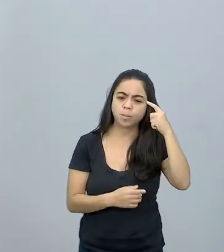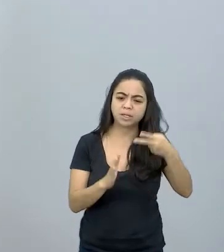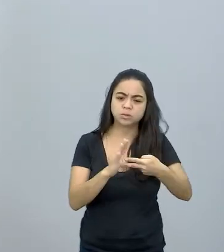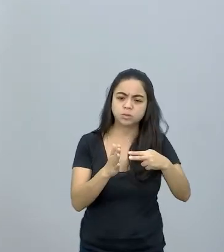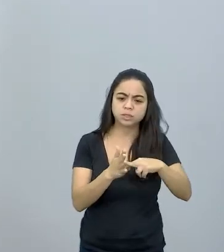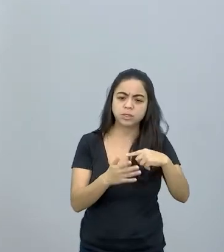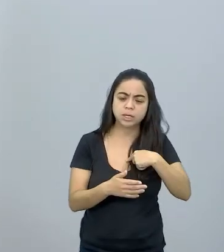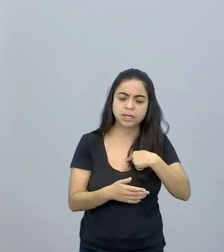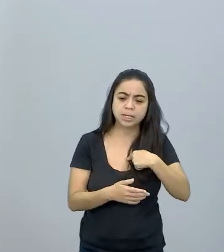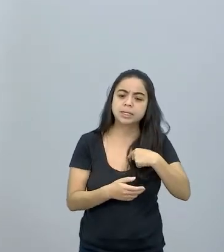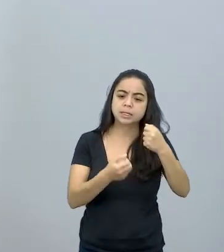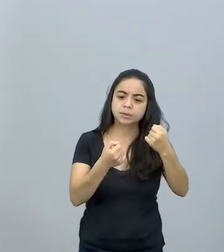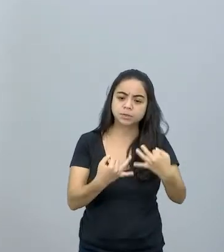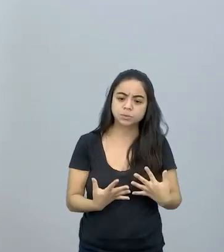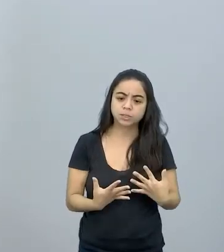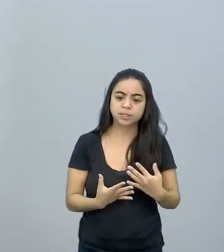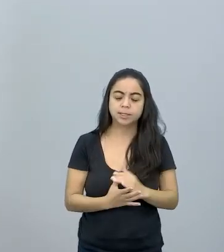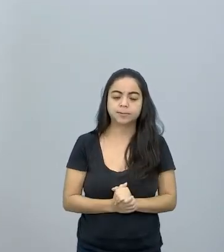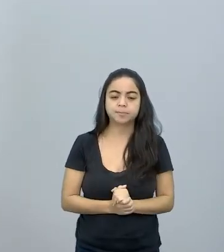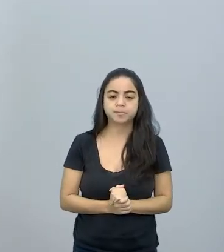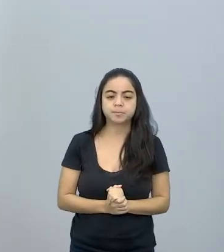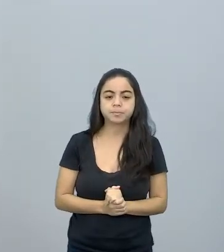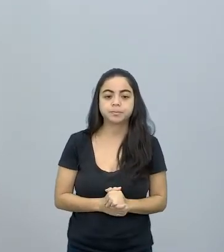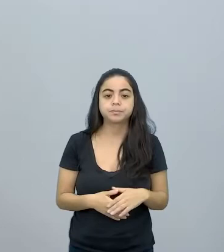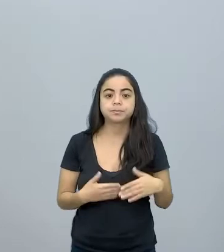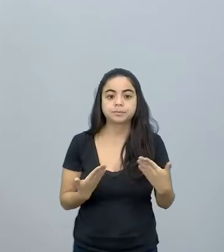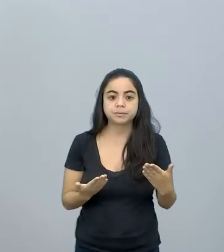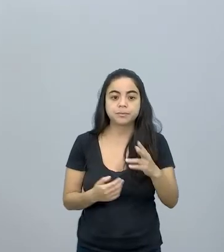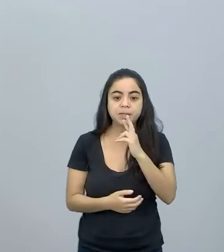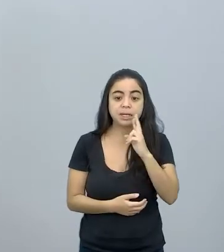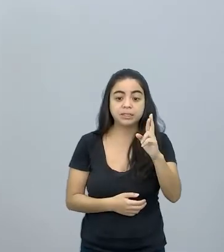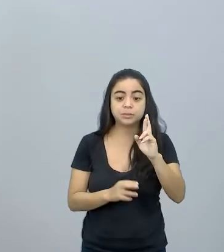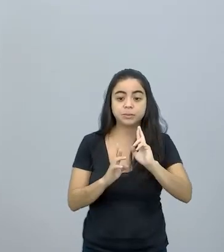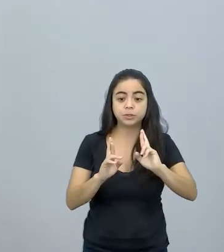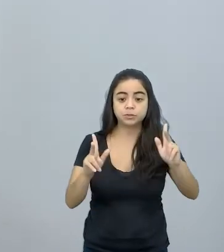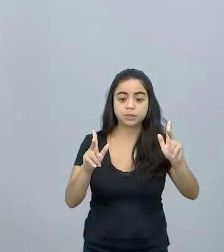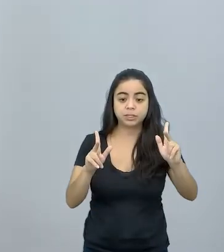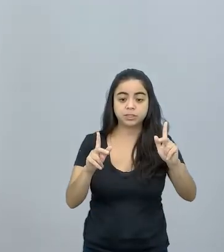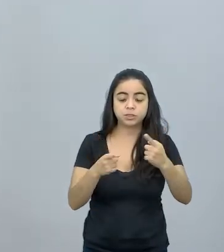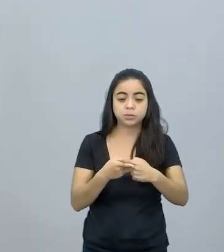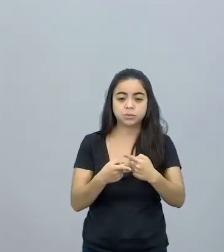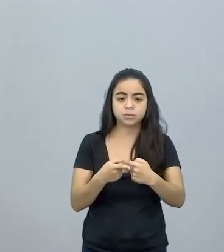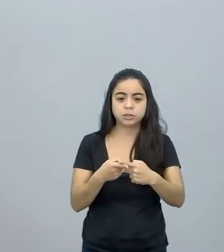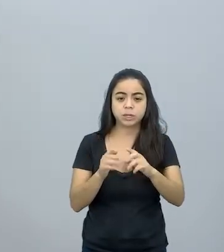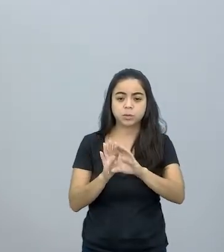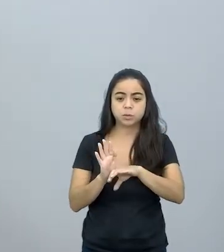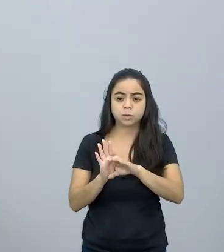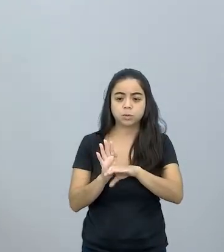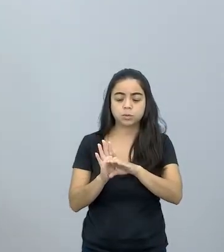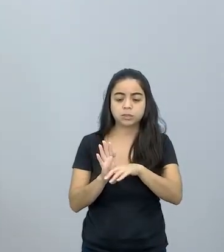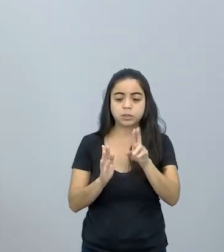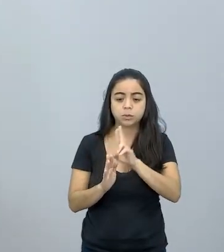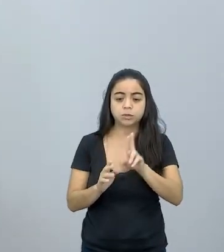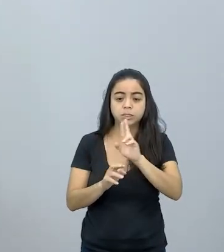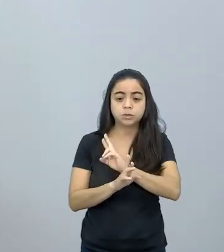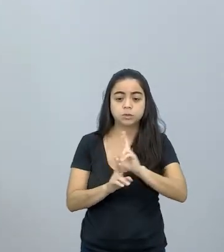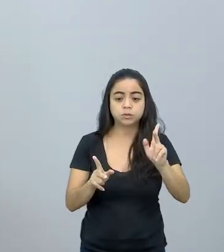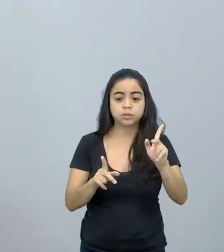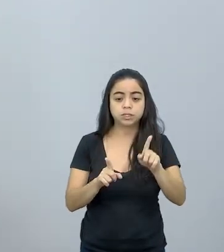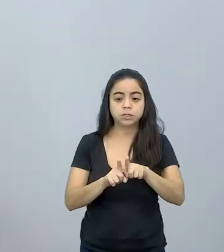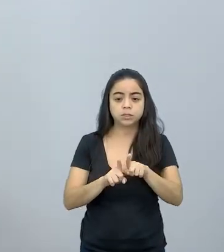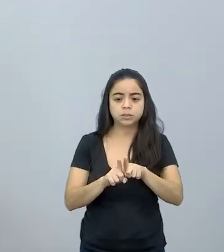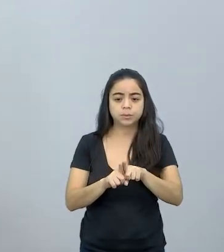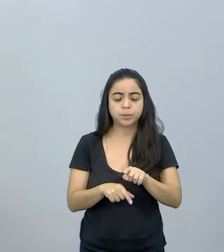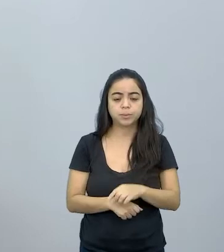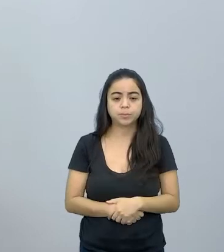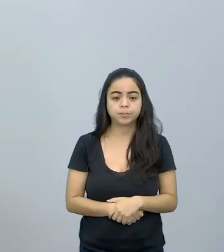que eu estava dando para a palavra imigração. E daí ele vai chegar numa resposta diferente. Por quê? Porque o conceito que ele estava utilizando era diferente do